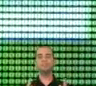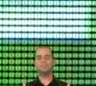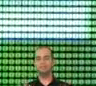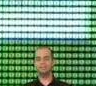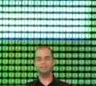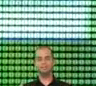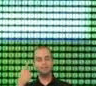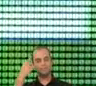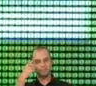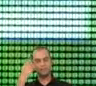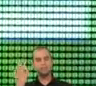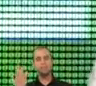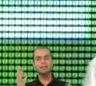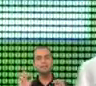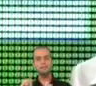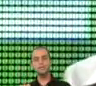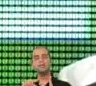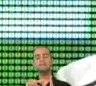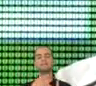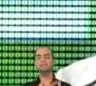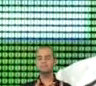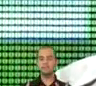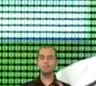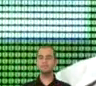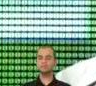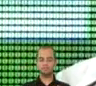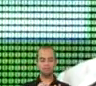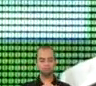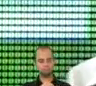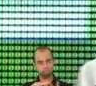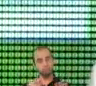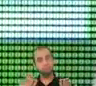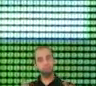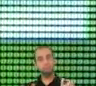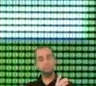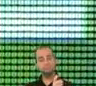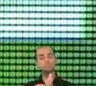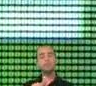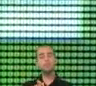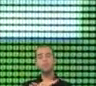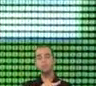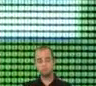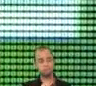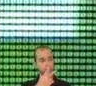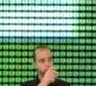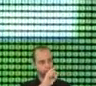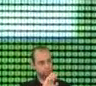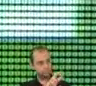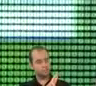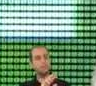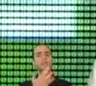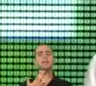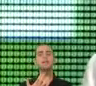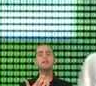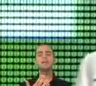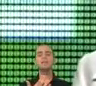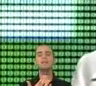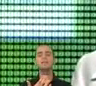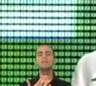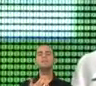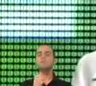relativa convergência em relação a prioridades, educação, saúde e segurança. Eu pergunto a você,